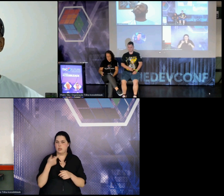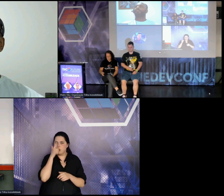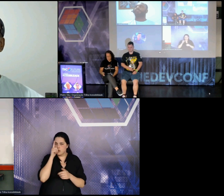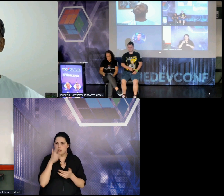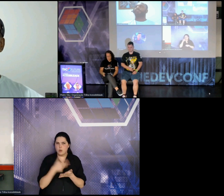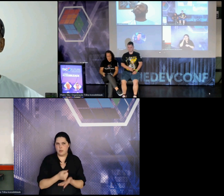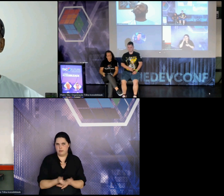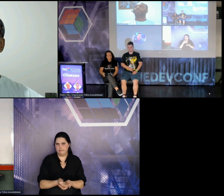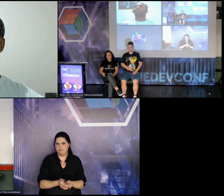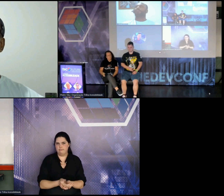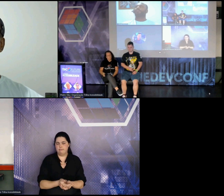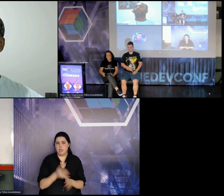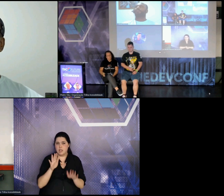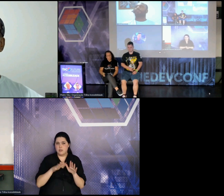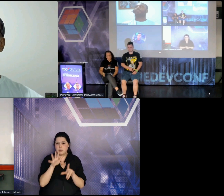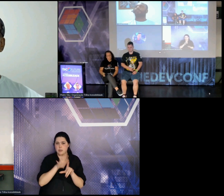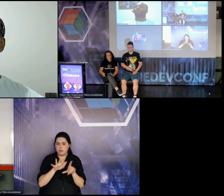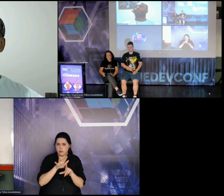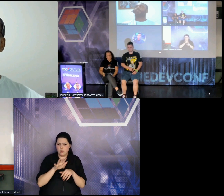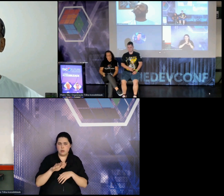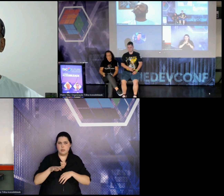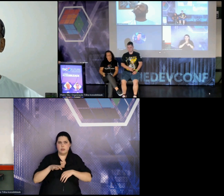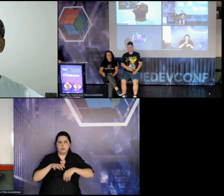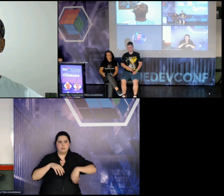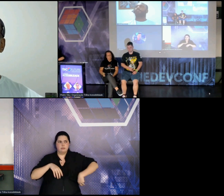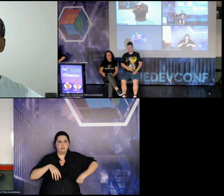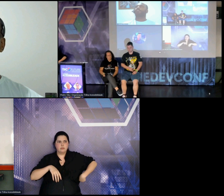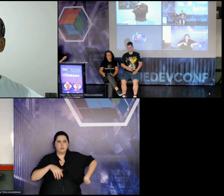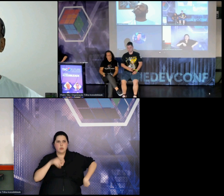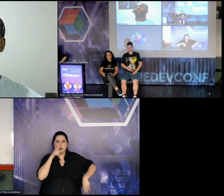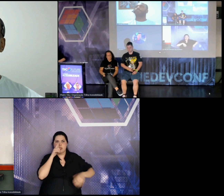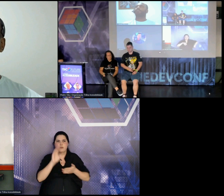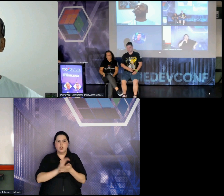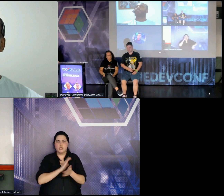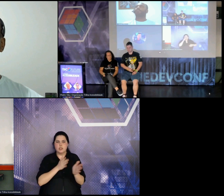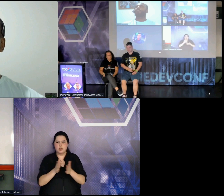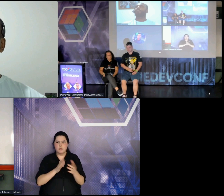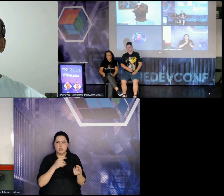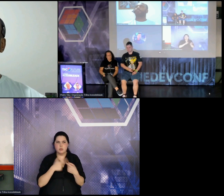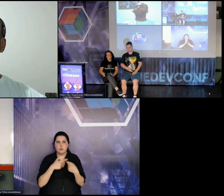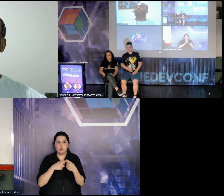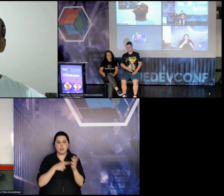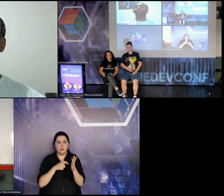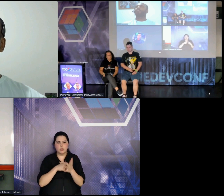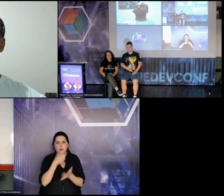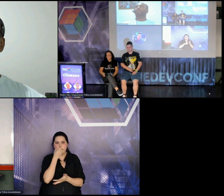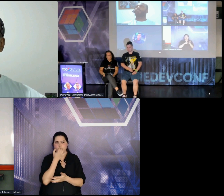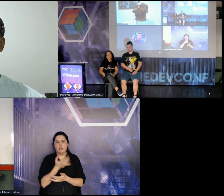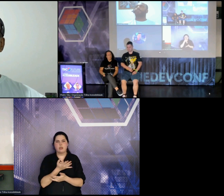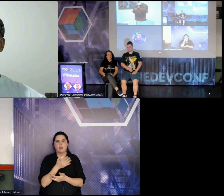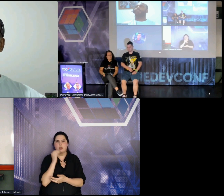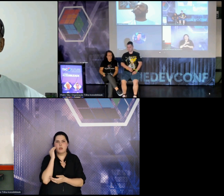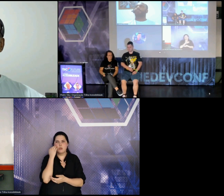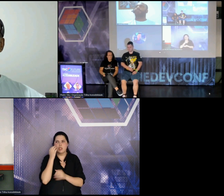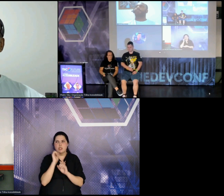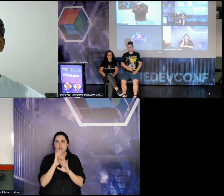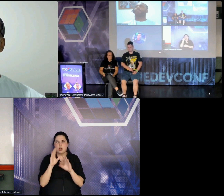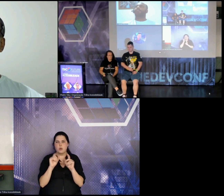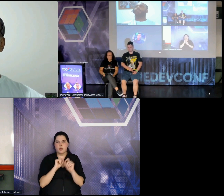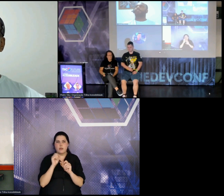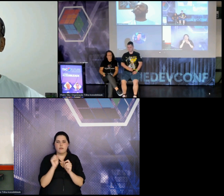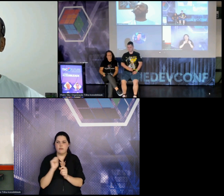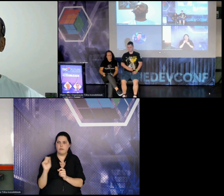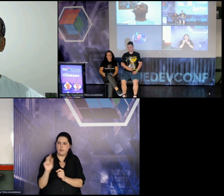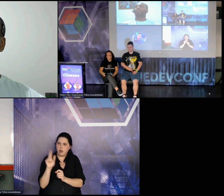vezes a plataforma não investe em acessibilidade porque roda muito bem e não entende o quanto que o valor que a